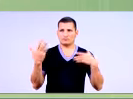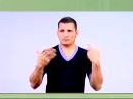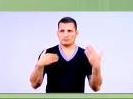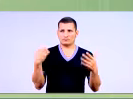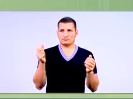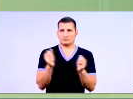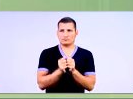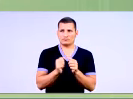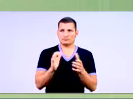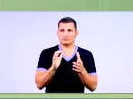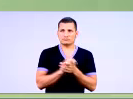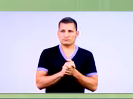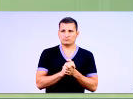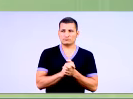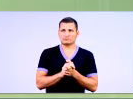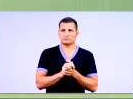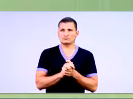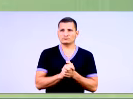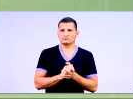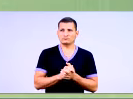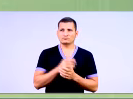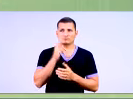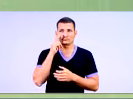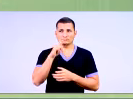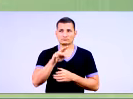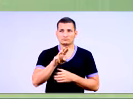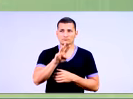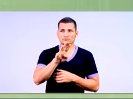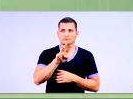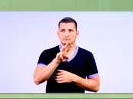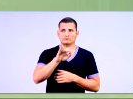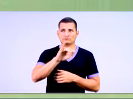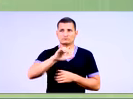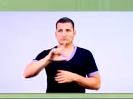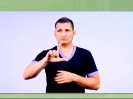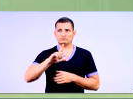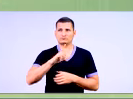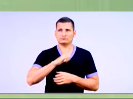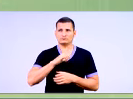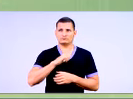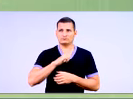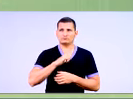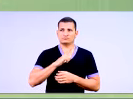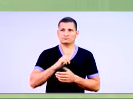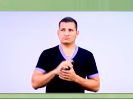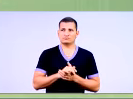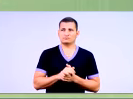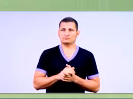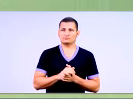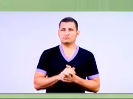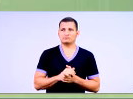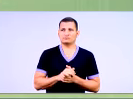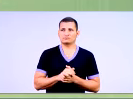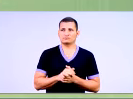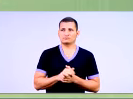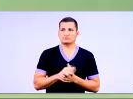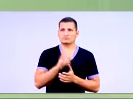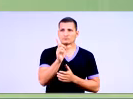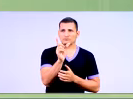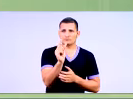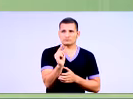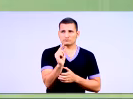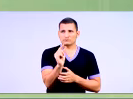meu marido. Veja que o will aqui está abreviado, né? Em vez da palavra will, ela